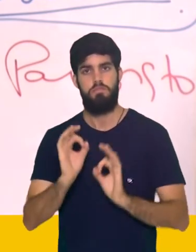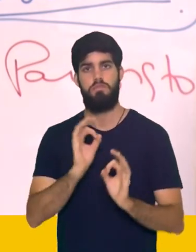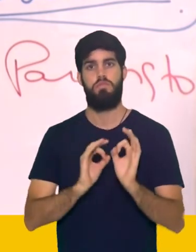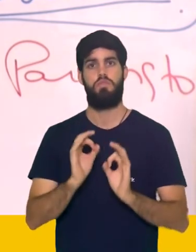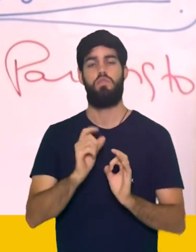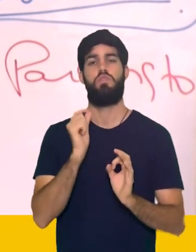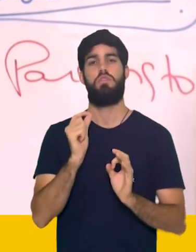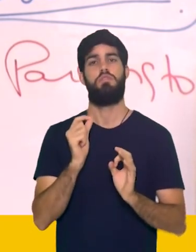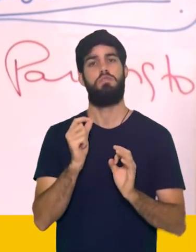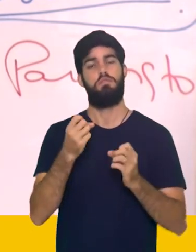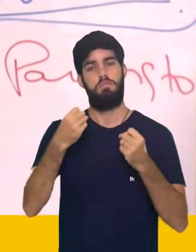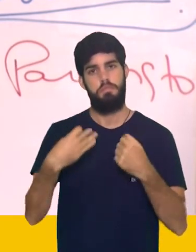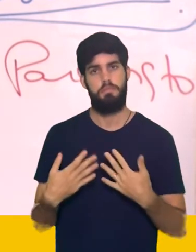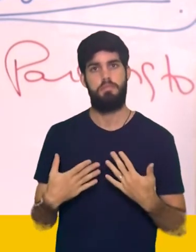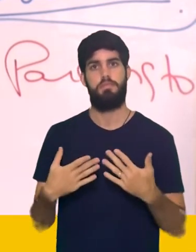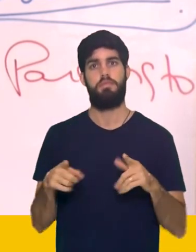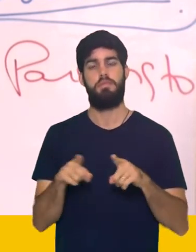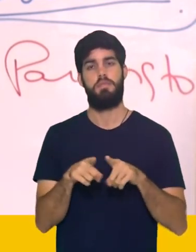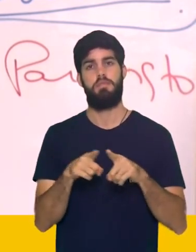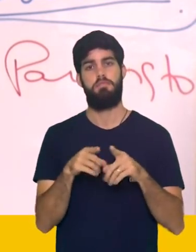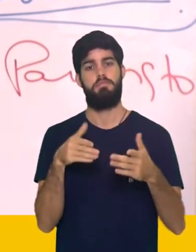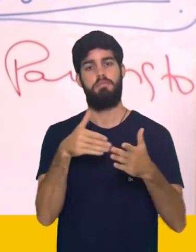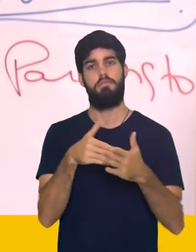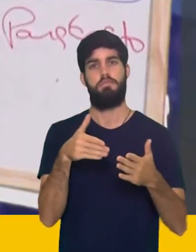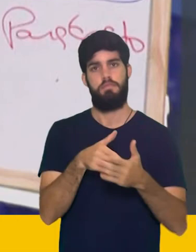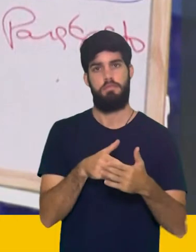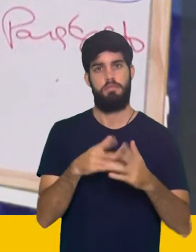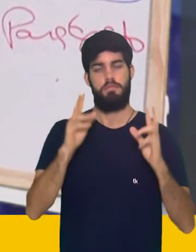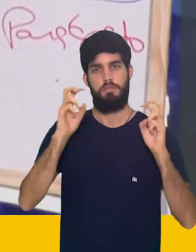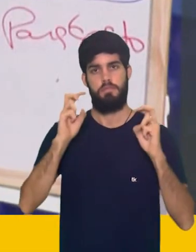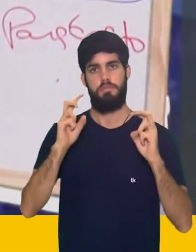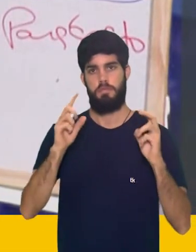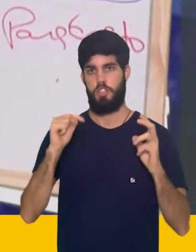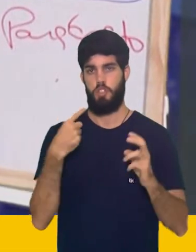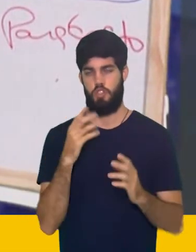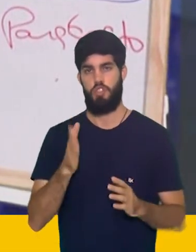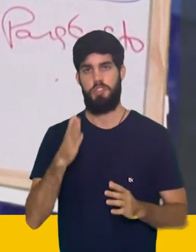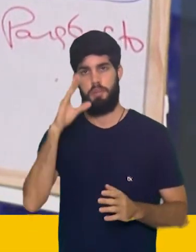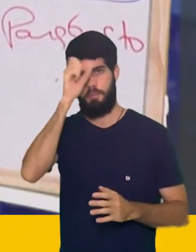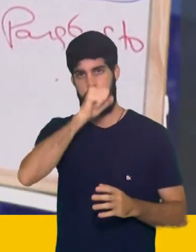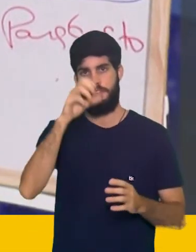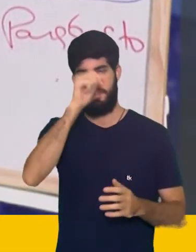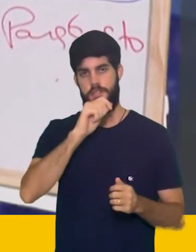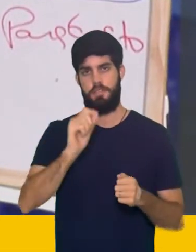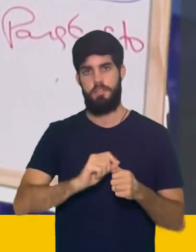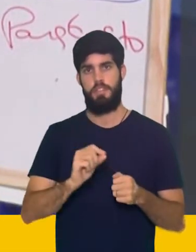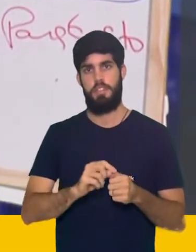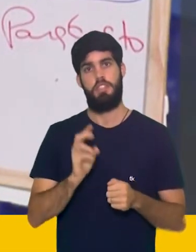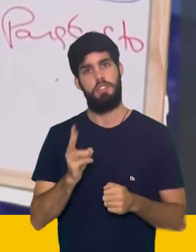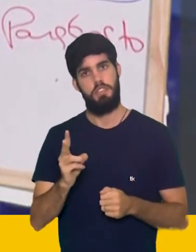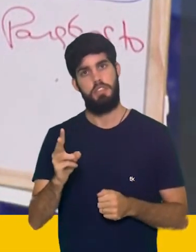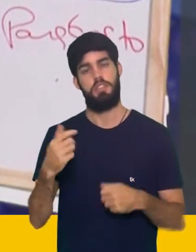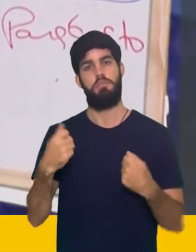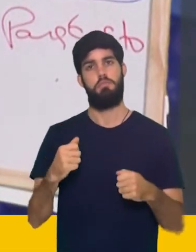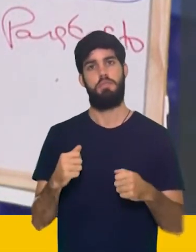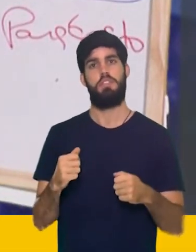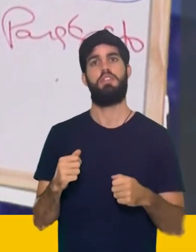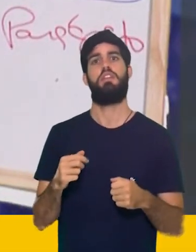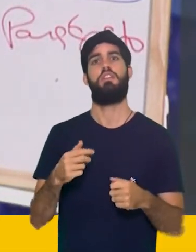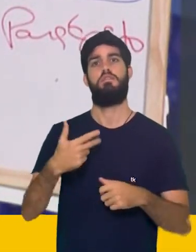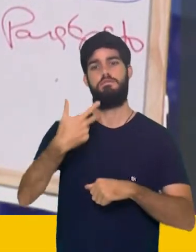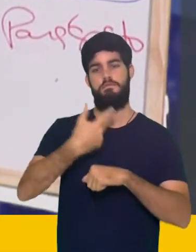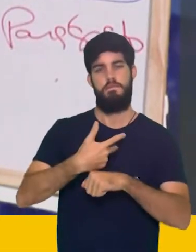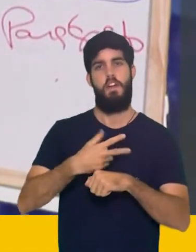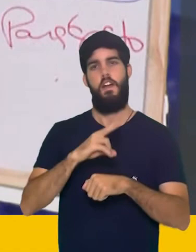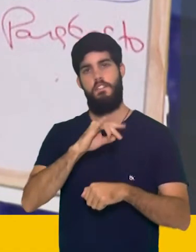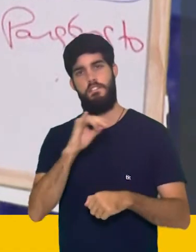você levantada e delimitar o tema. Isso aqui a gente já aprendeu a fazer. Sempre que precisar, tá a aula gravada,